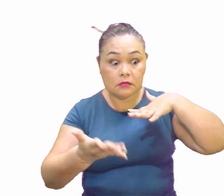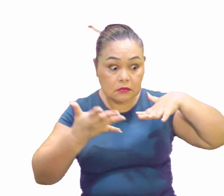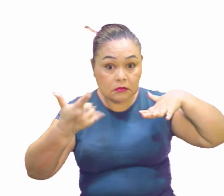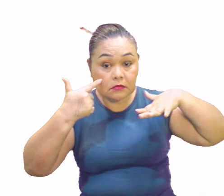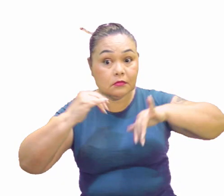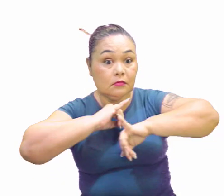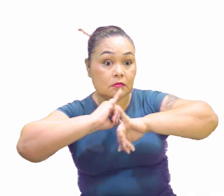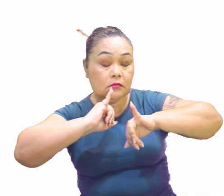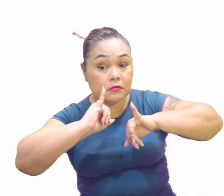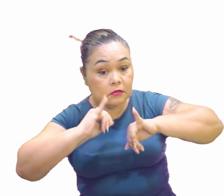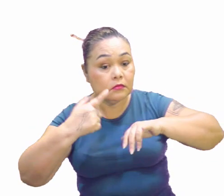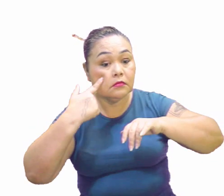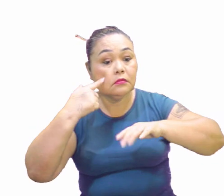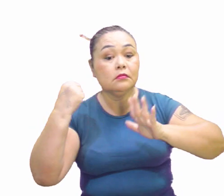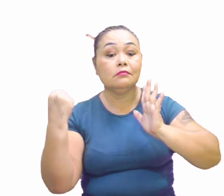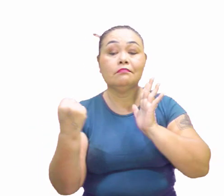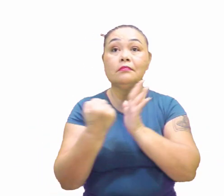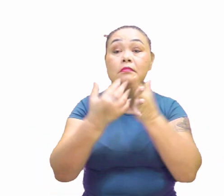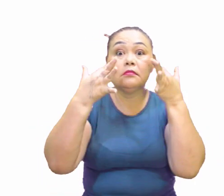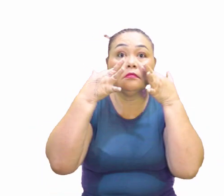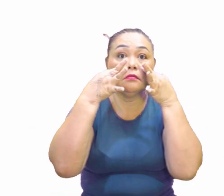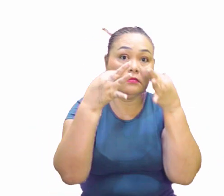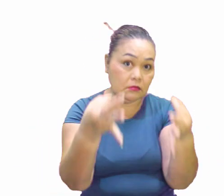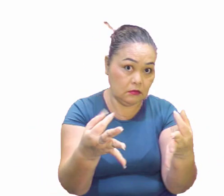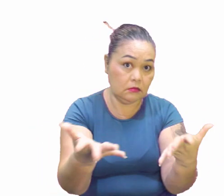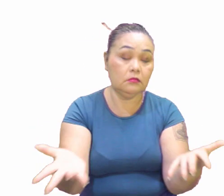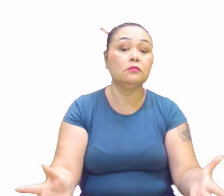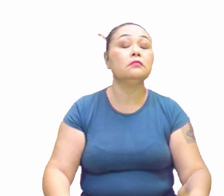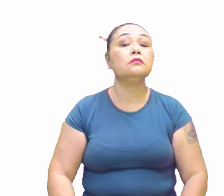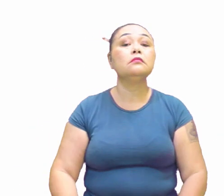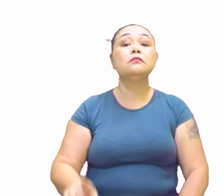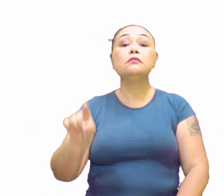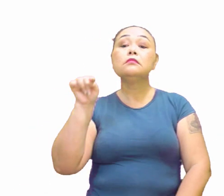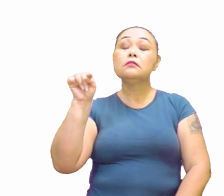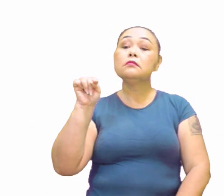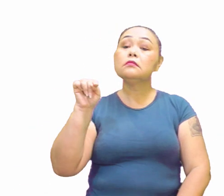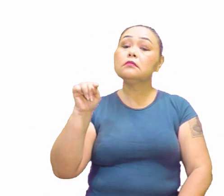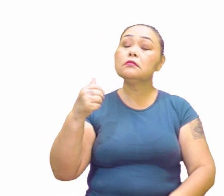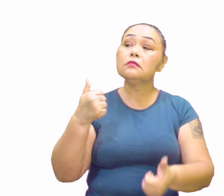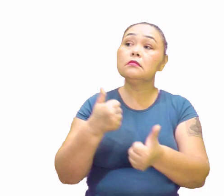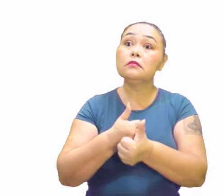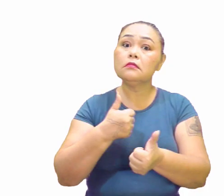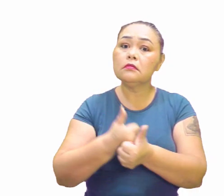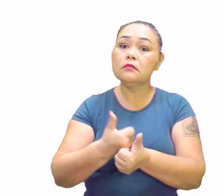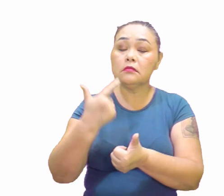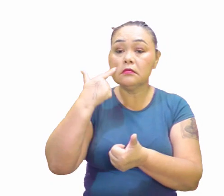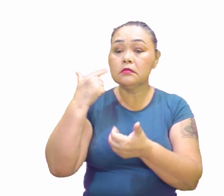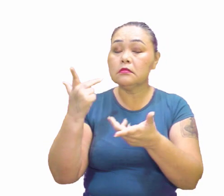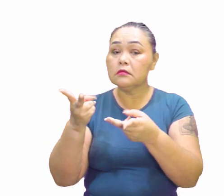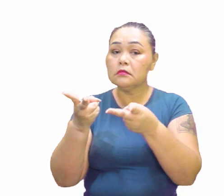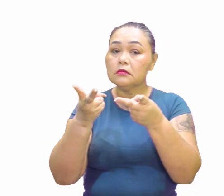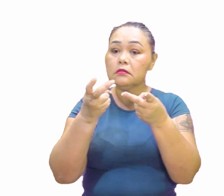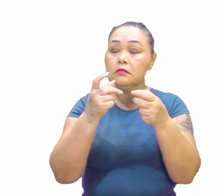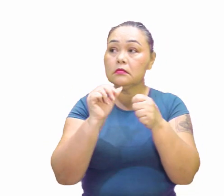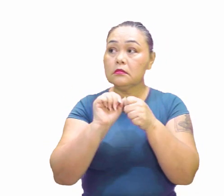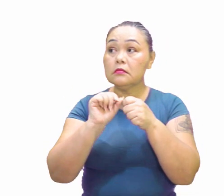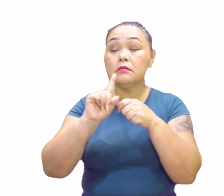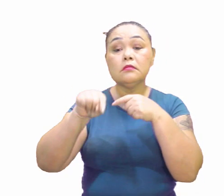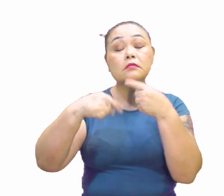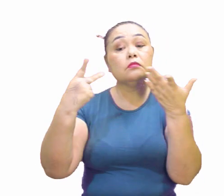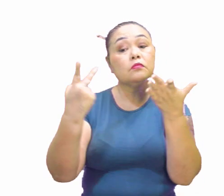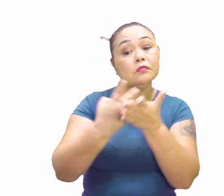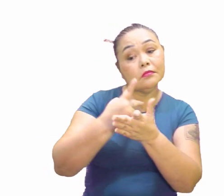midiática, apenas marcaram a realidade. Então, aqui você vai tentar identificar a questão, qual